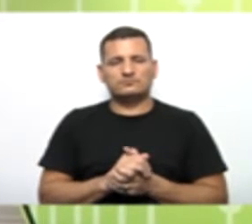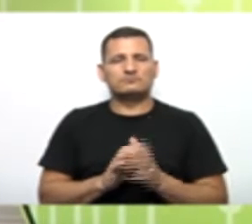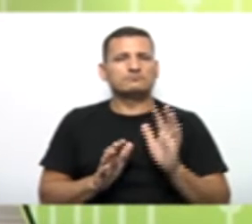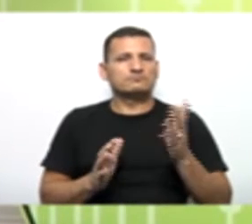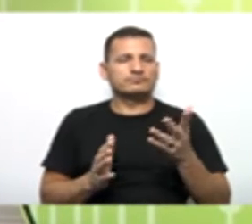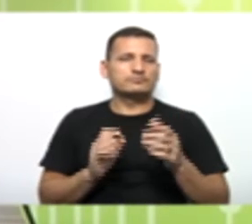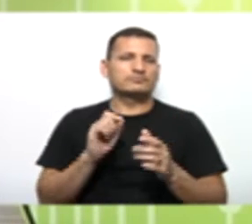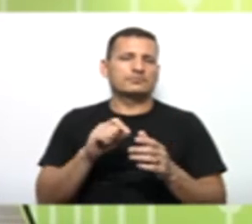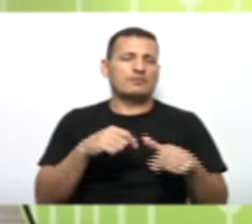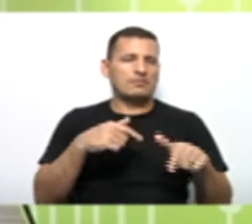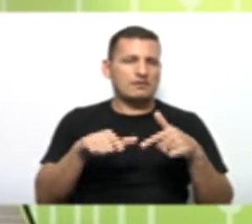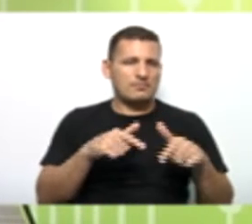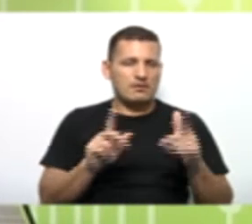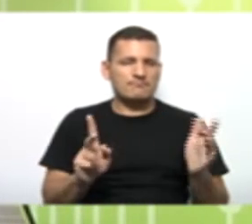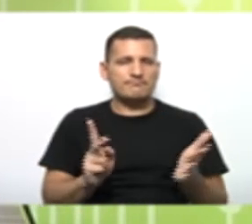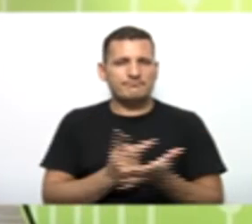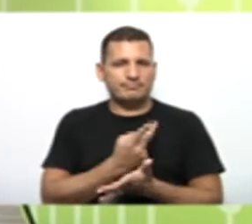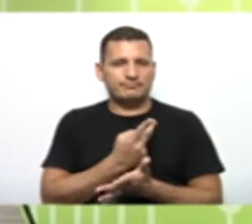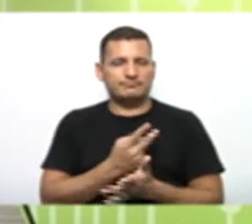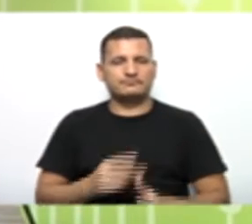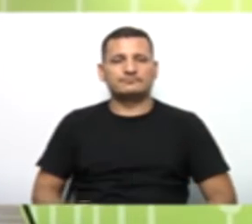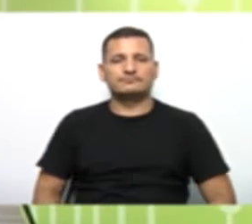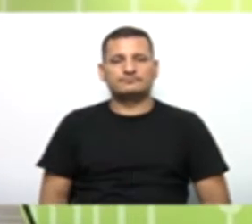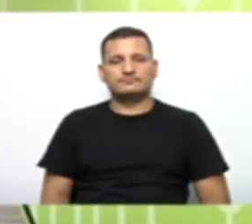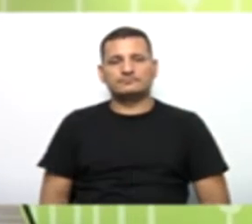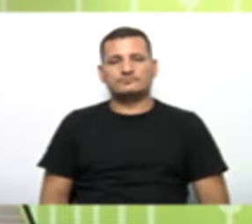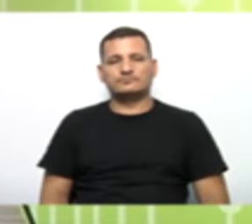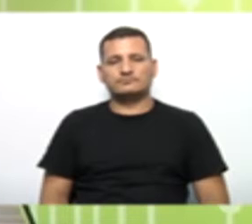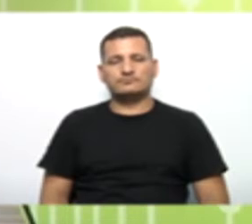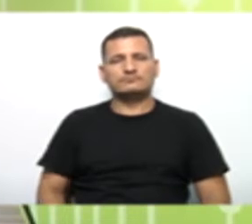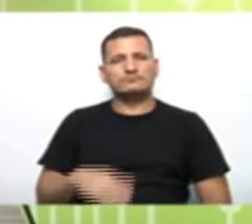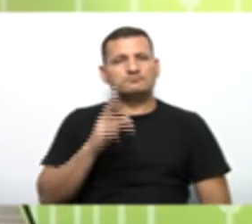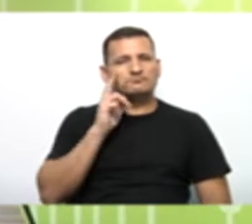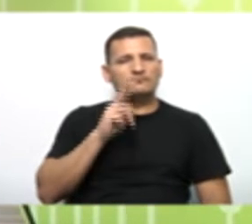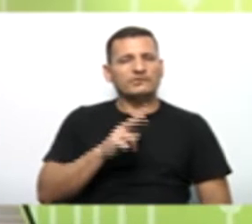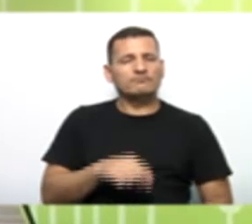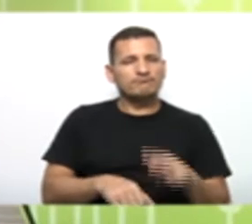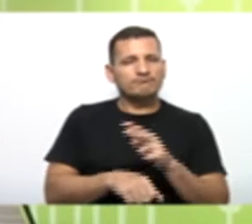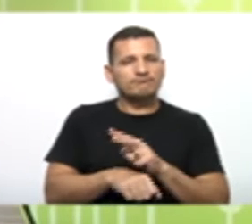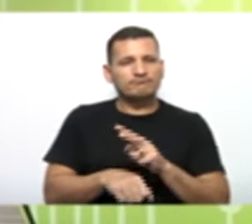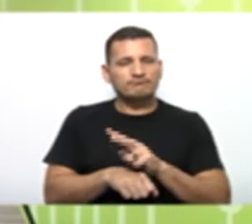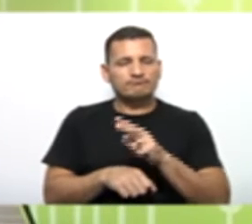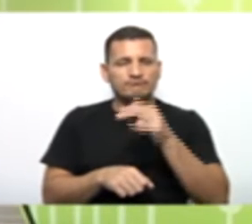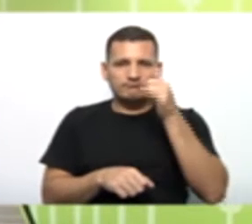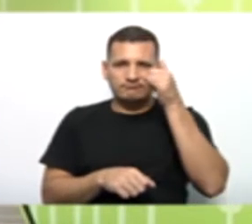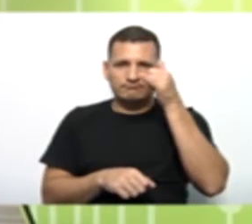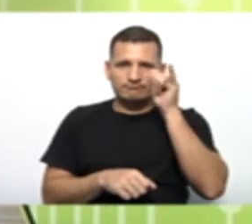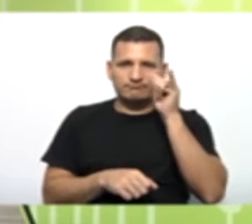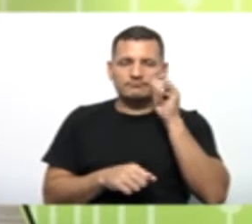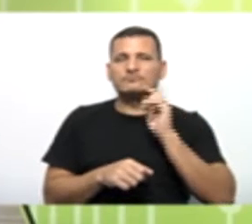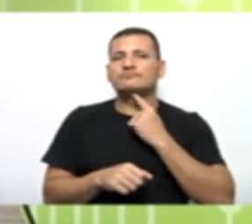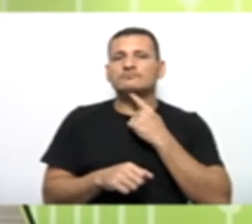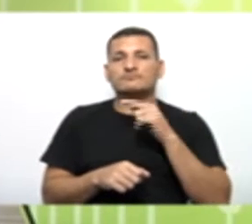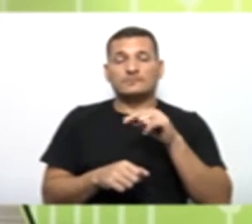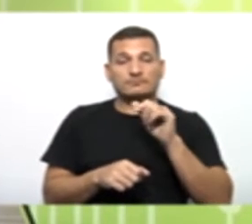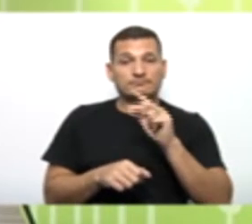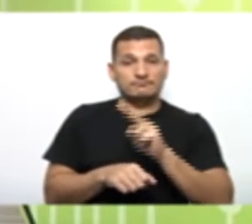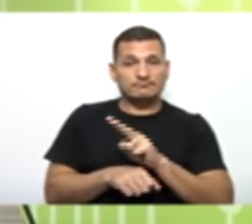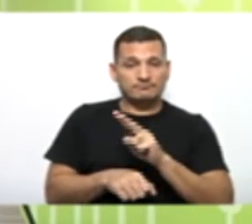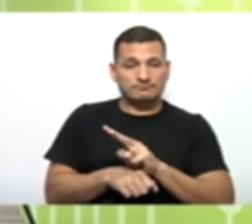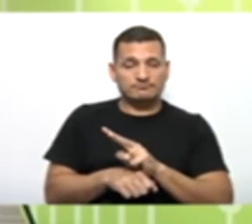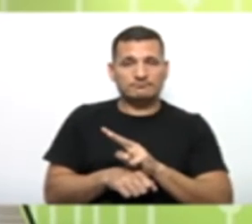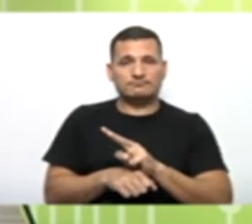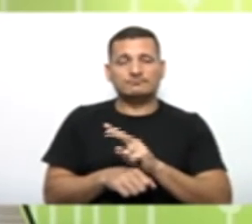acidentes trabalhistas. Veja só, essa fala de prevenção da poluição, ou seja, ela busca prevenir que a